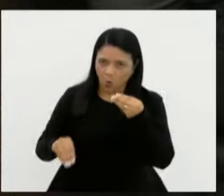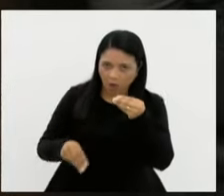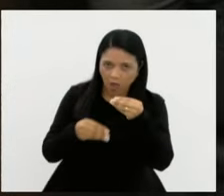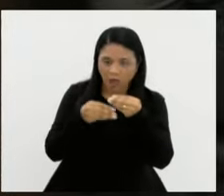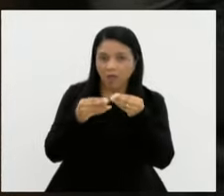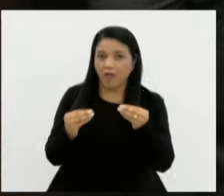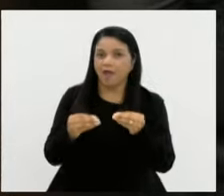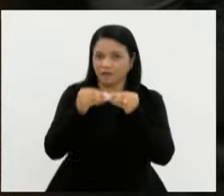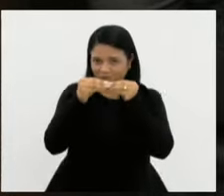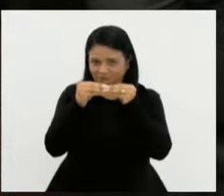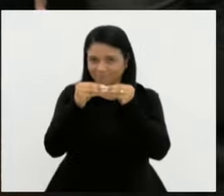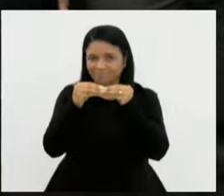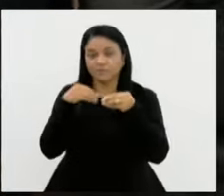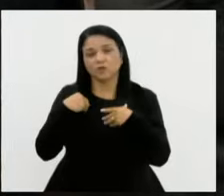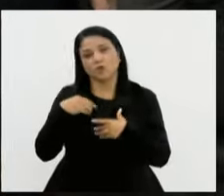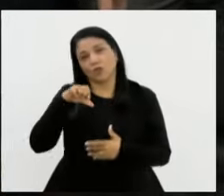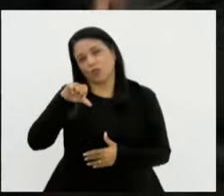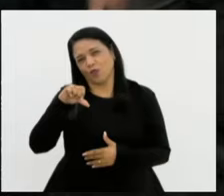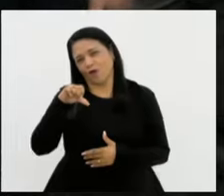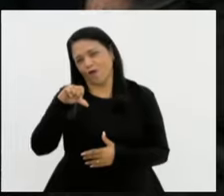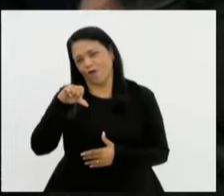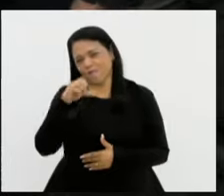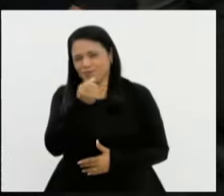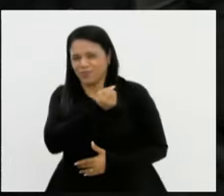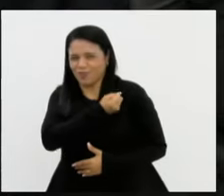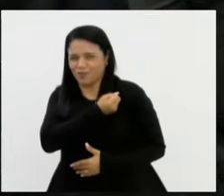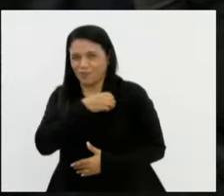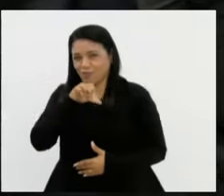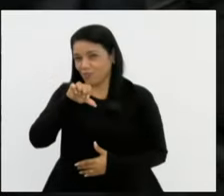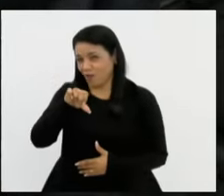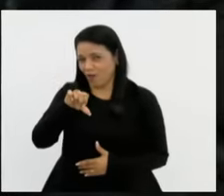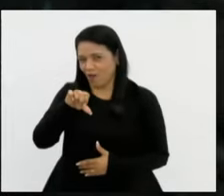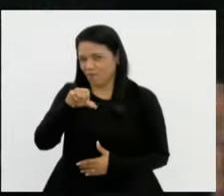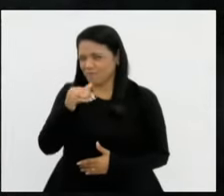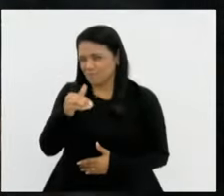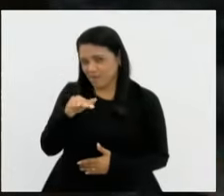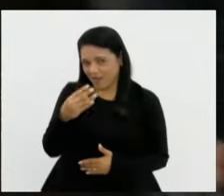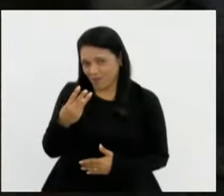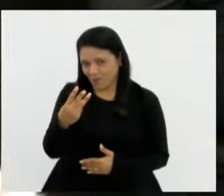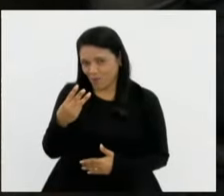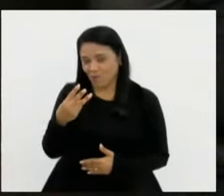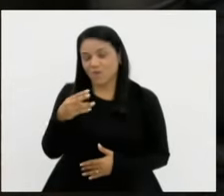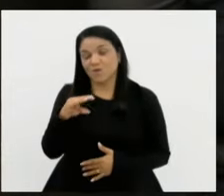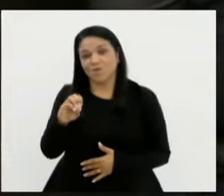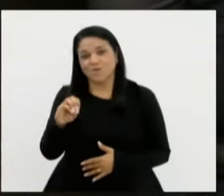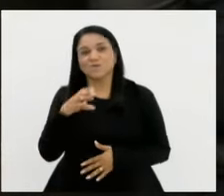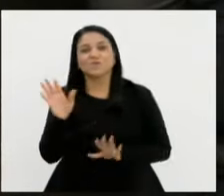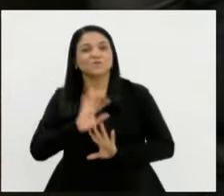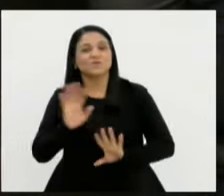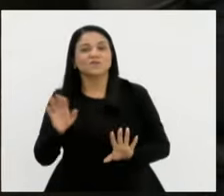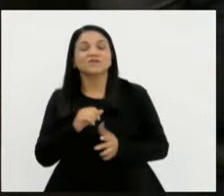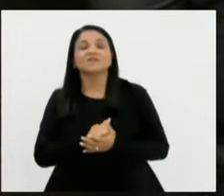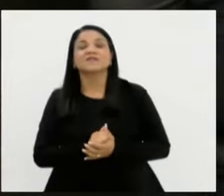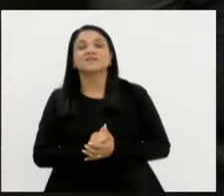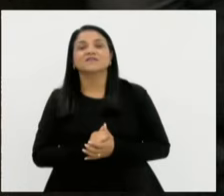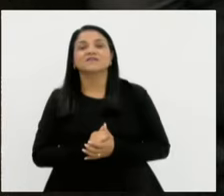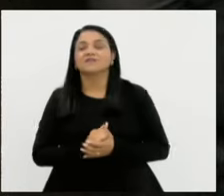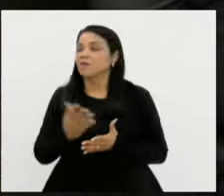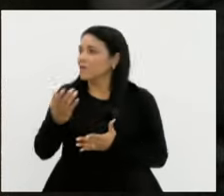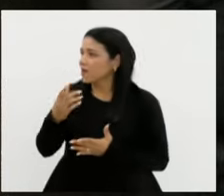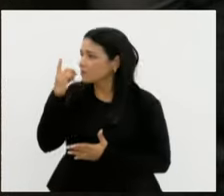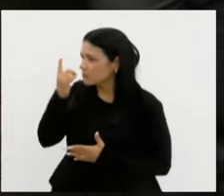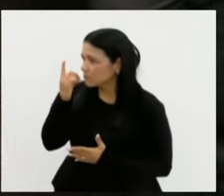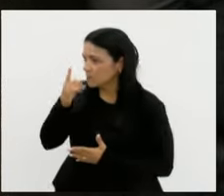que eu dei nota 9,5 só para não acostumar Vossa Excelência com 10. Depois eu queria, deputado Amorim, cadê o deputado